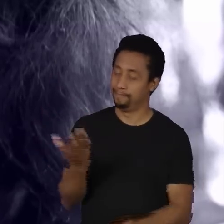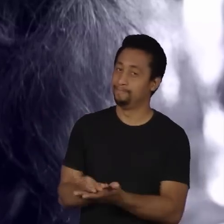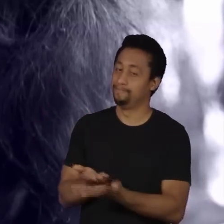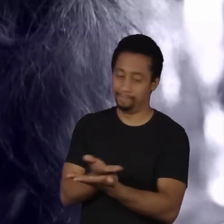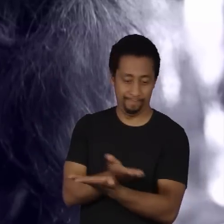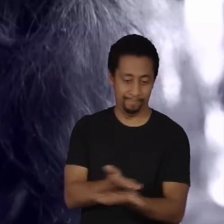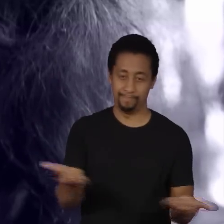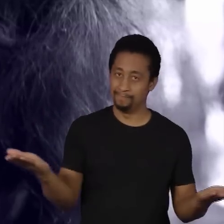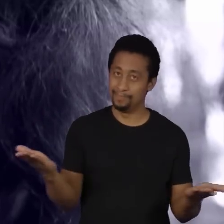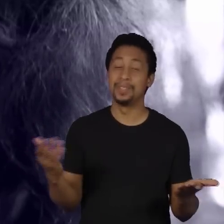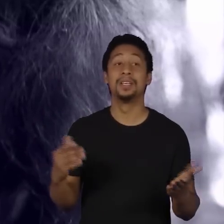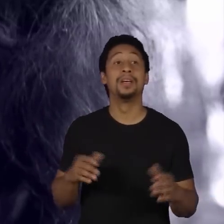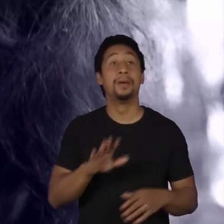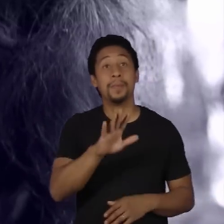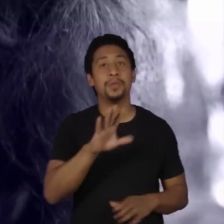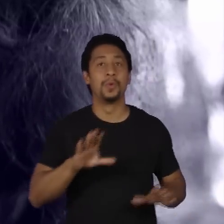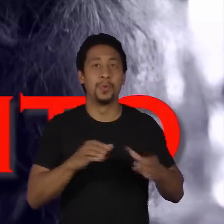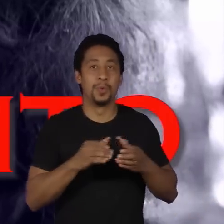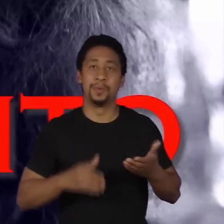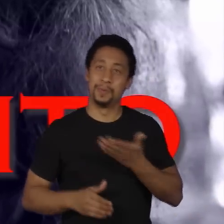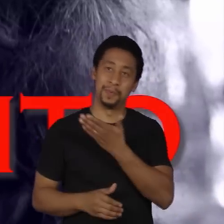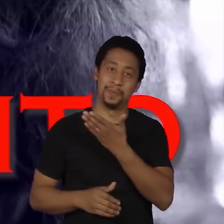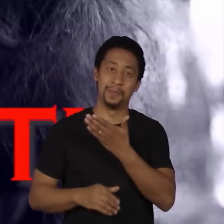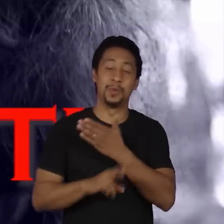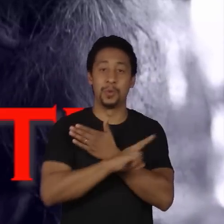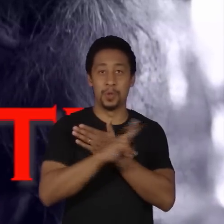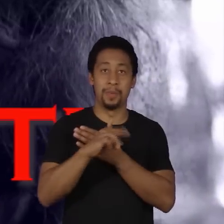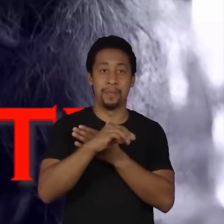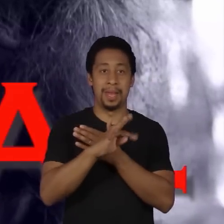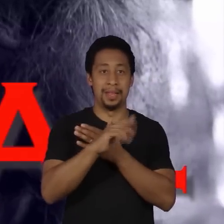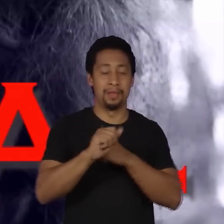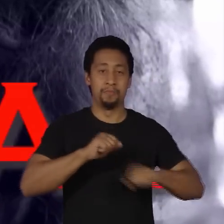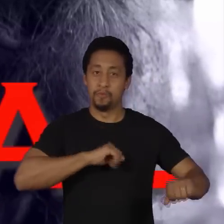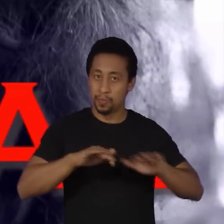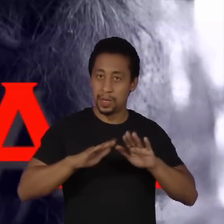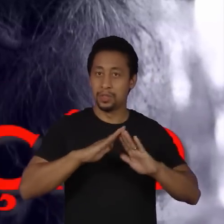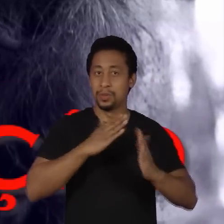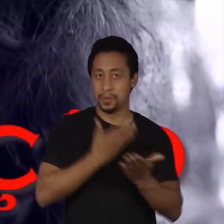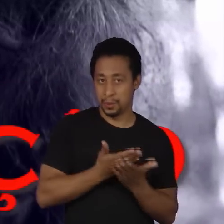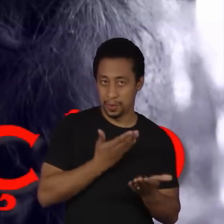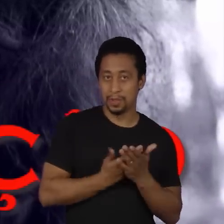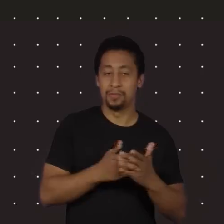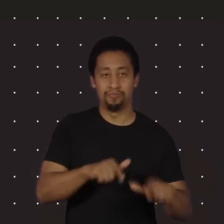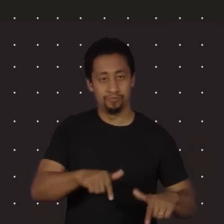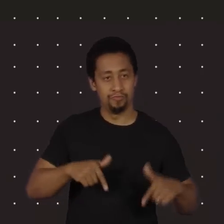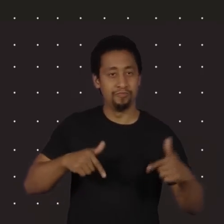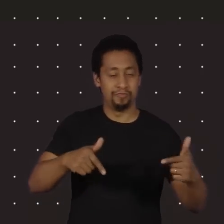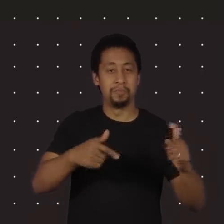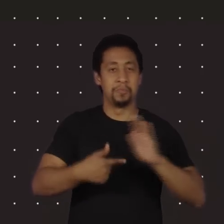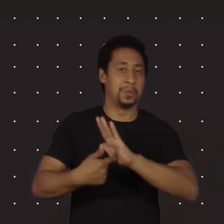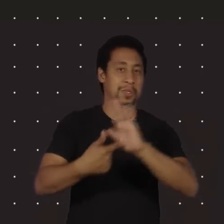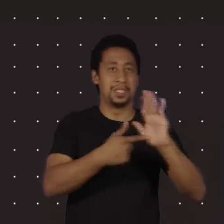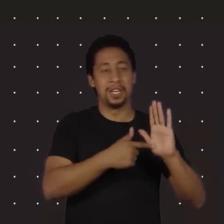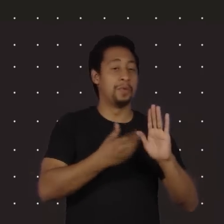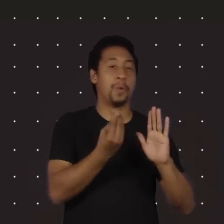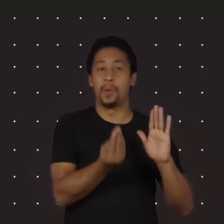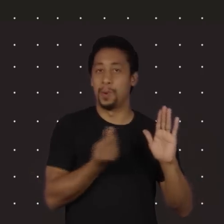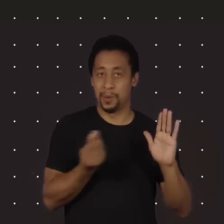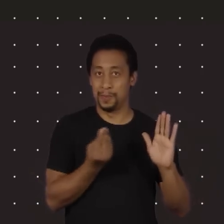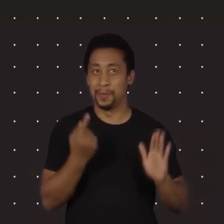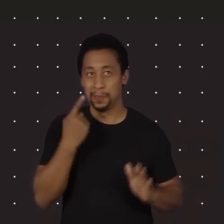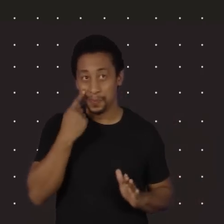fundamos um grupo chamado META, Movimento Estudantil Teatral de Aplicação. O Cacá foi meu aluno,